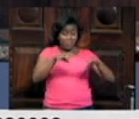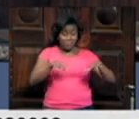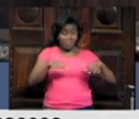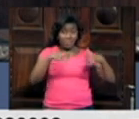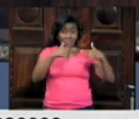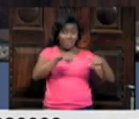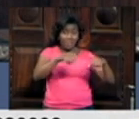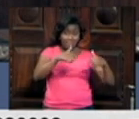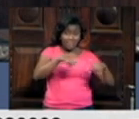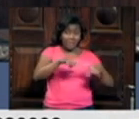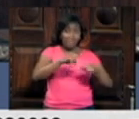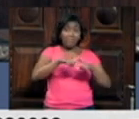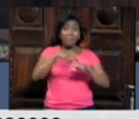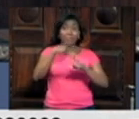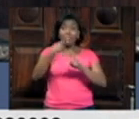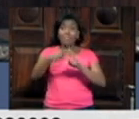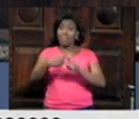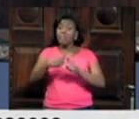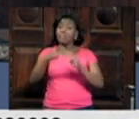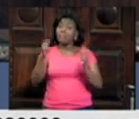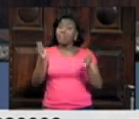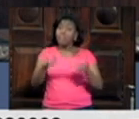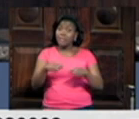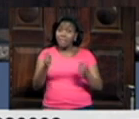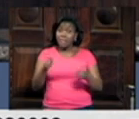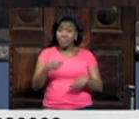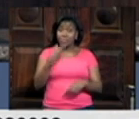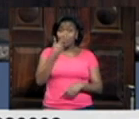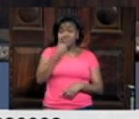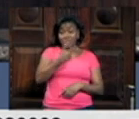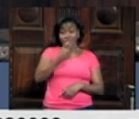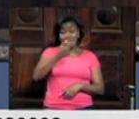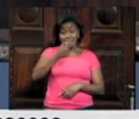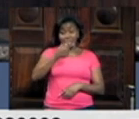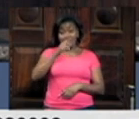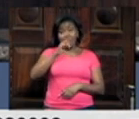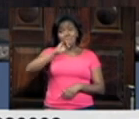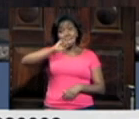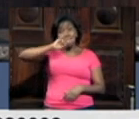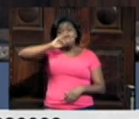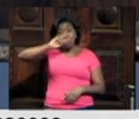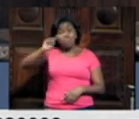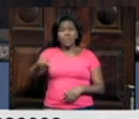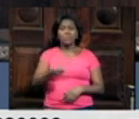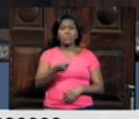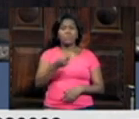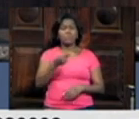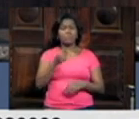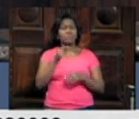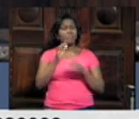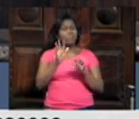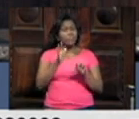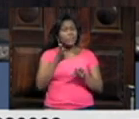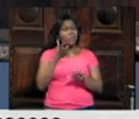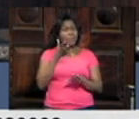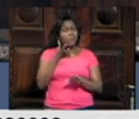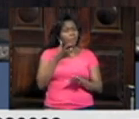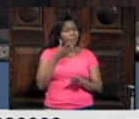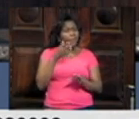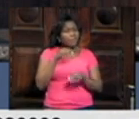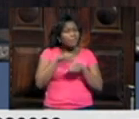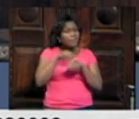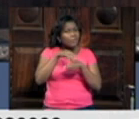e também, né, a possibilidade de 270 milhões. Mas eu quero lembrar aqui que